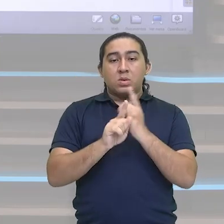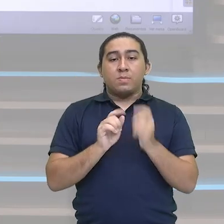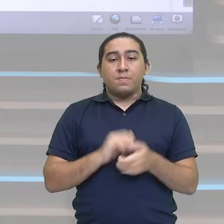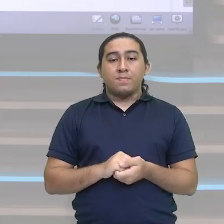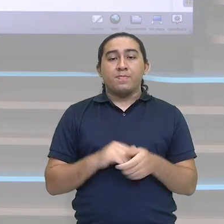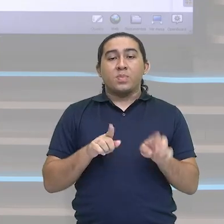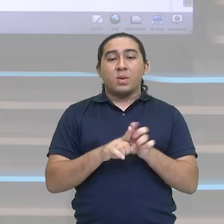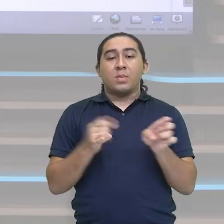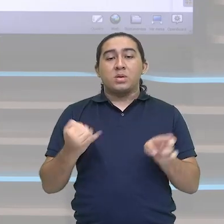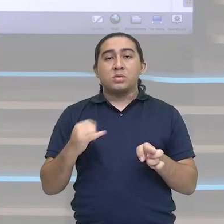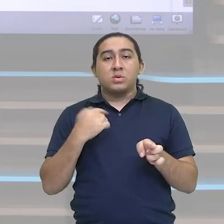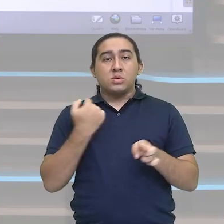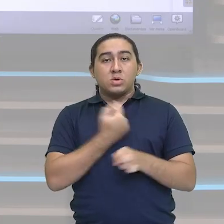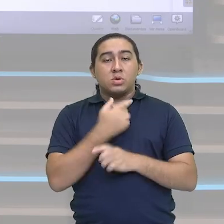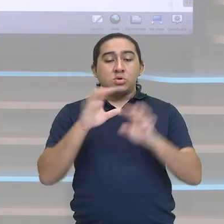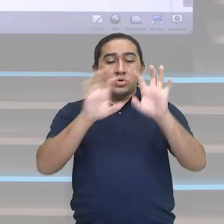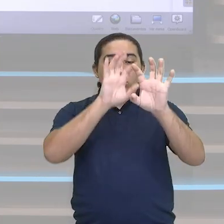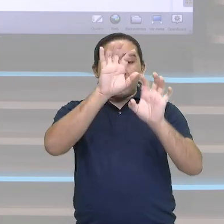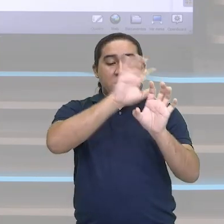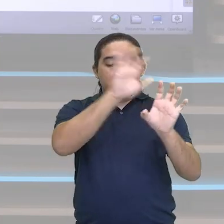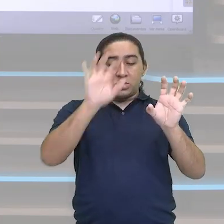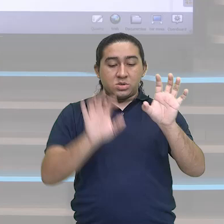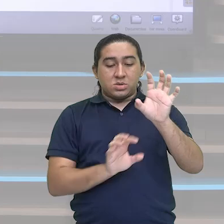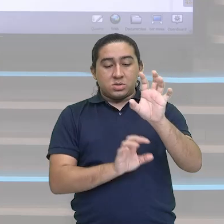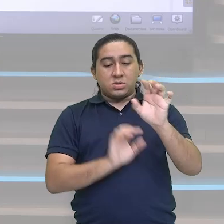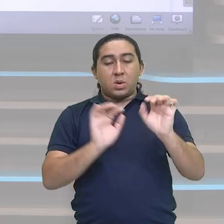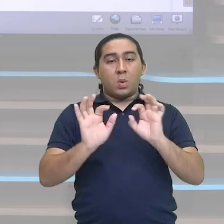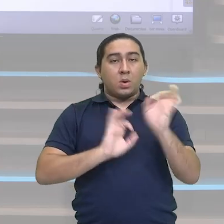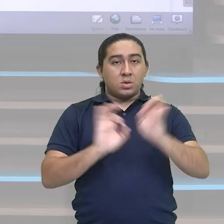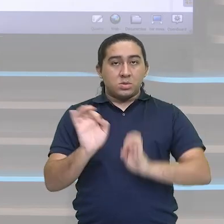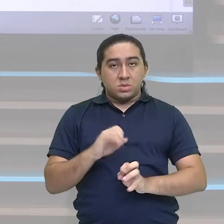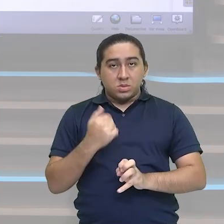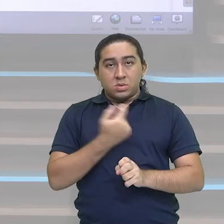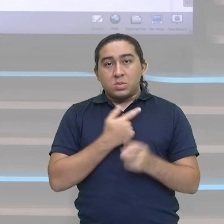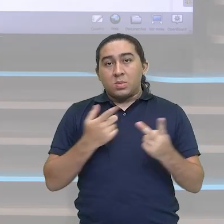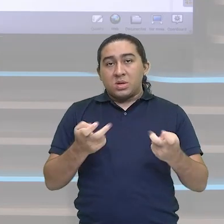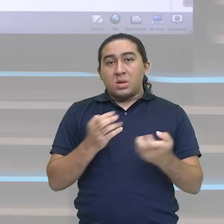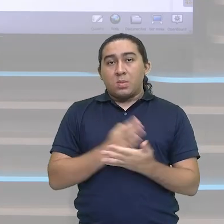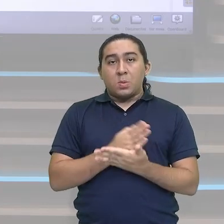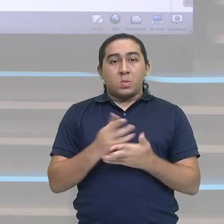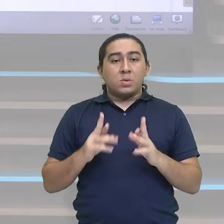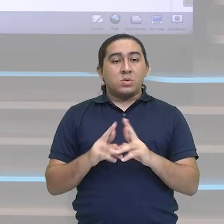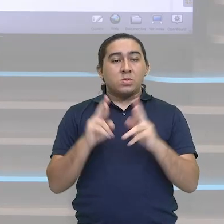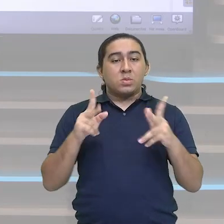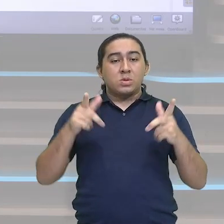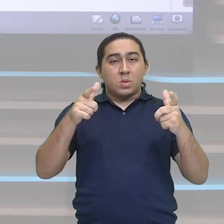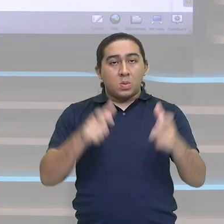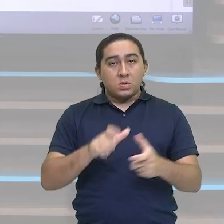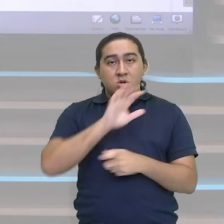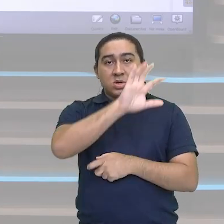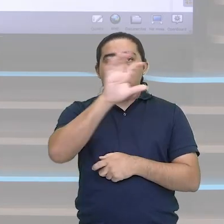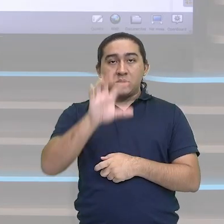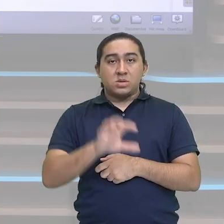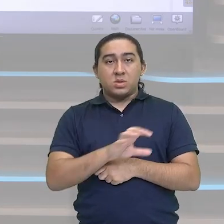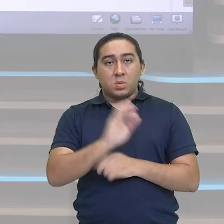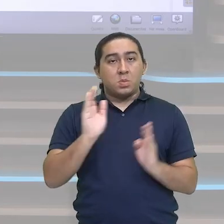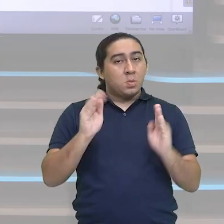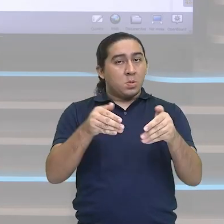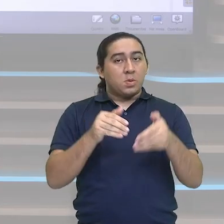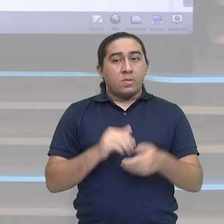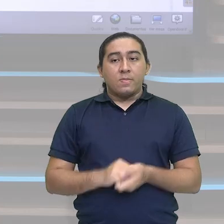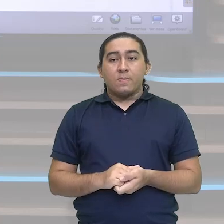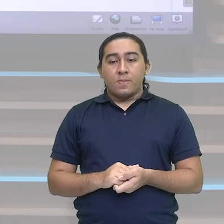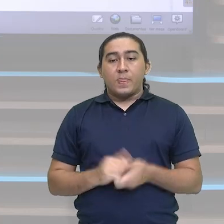gente divide por região, né, a gente vê algumas diferenças nas regiões do Brasil. Então,